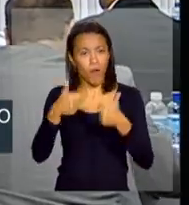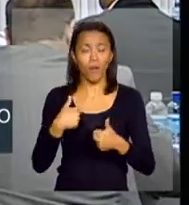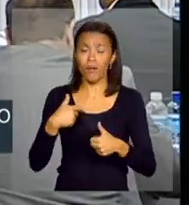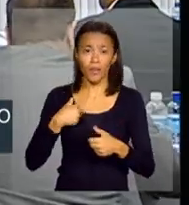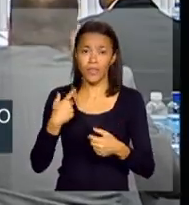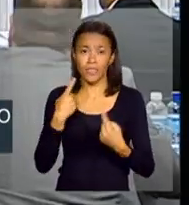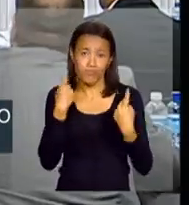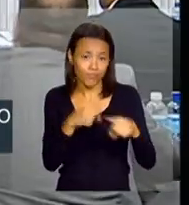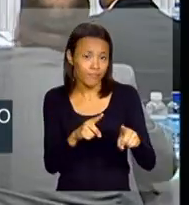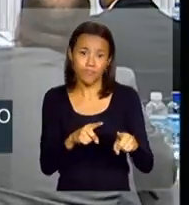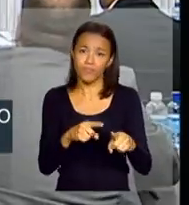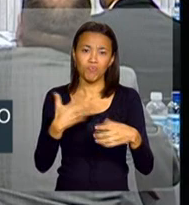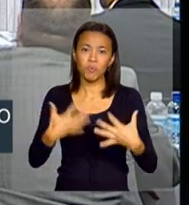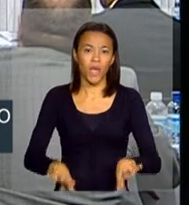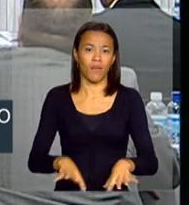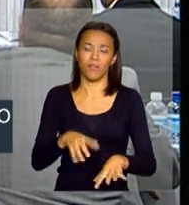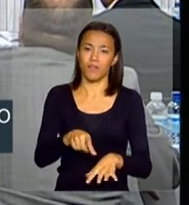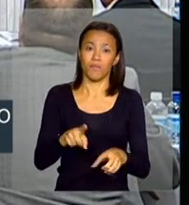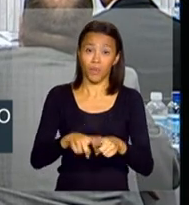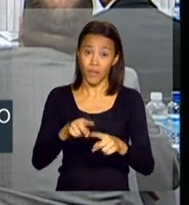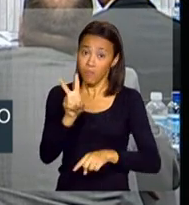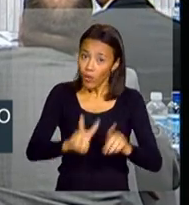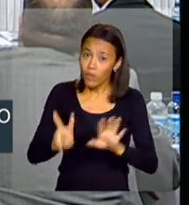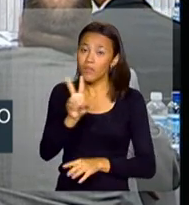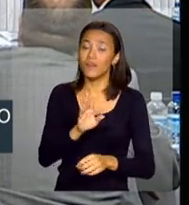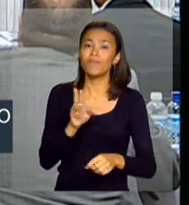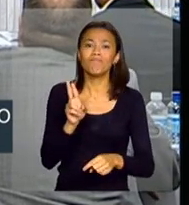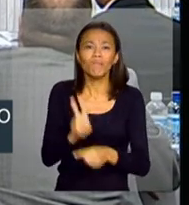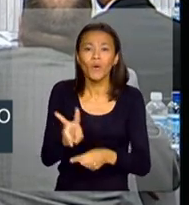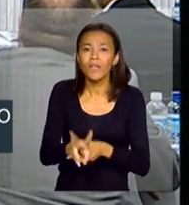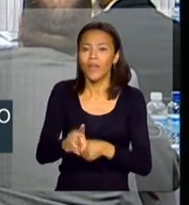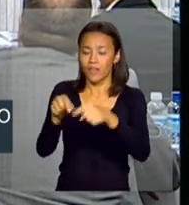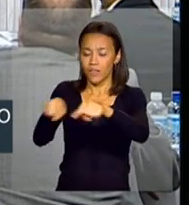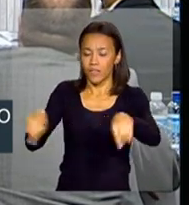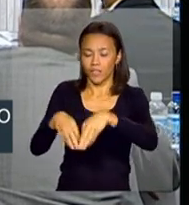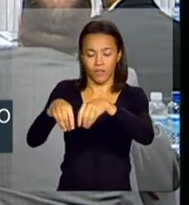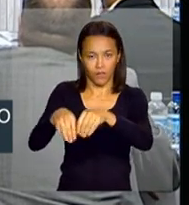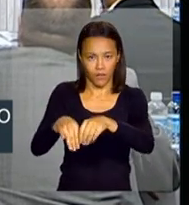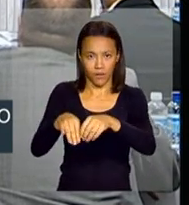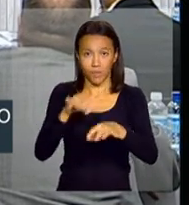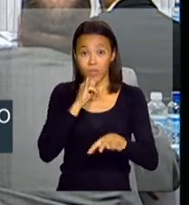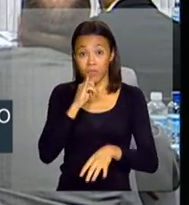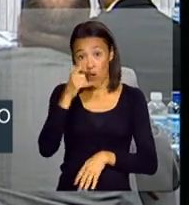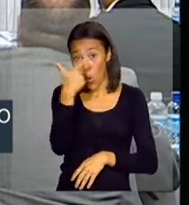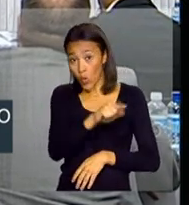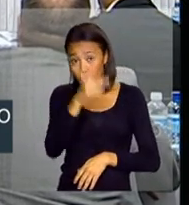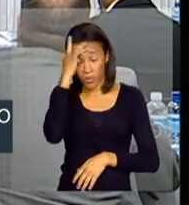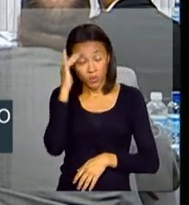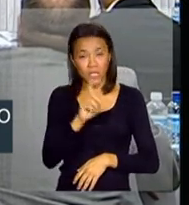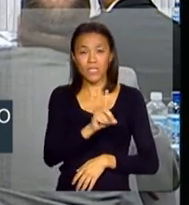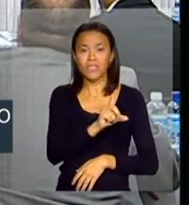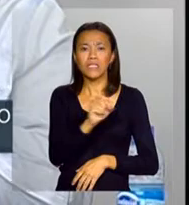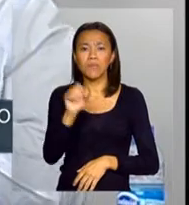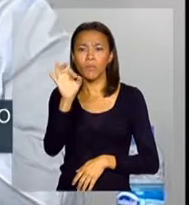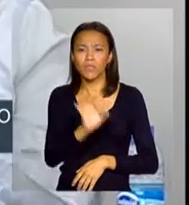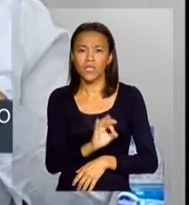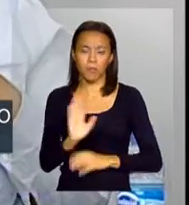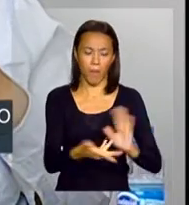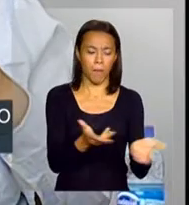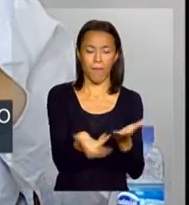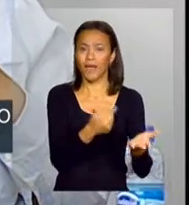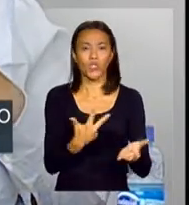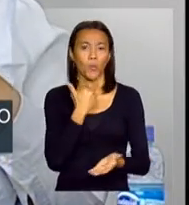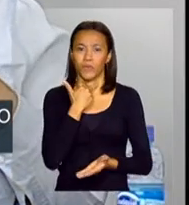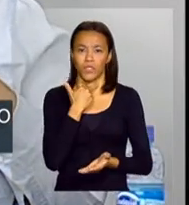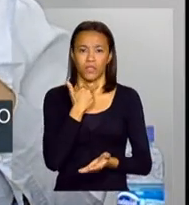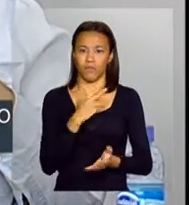não tem condições de ficar. Esse debate também é verdadeiro, senhores. Como tem aquele que desmatou 100%, sabendo que não